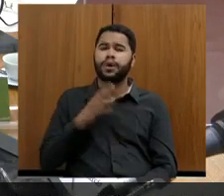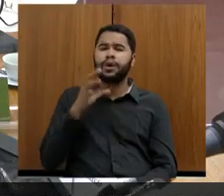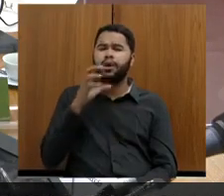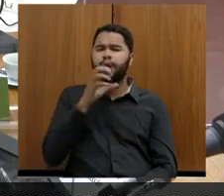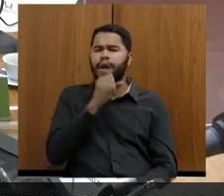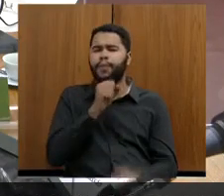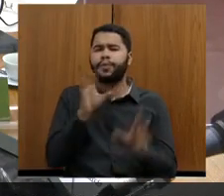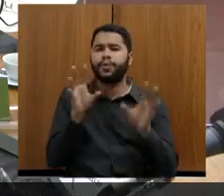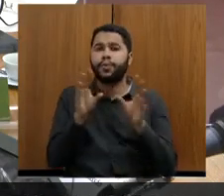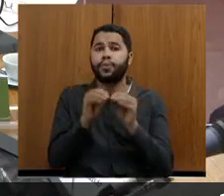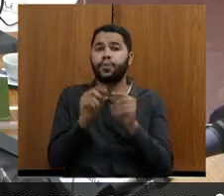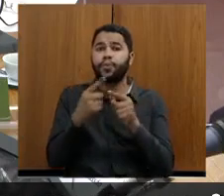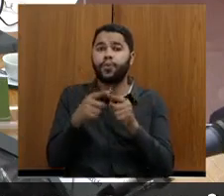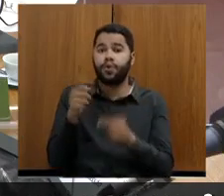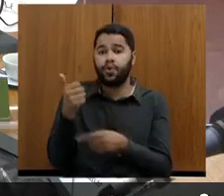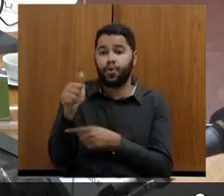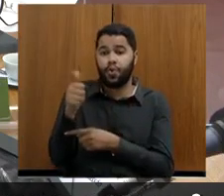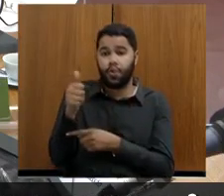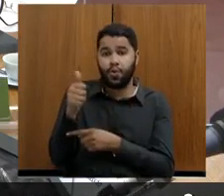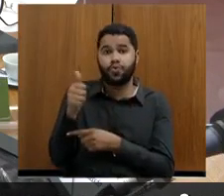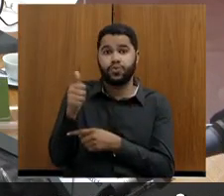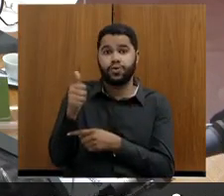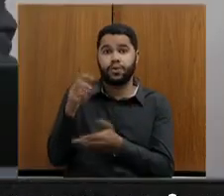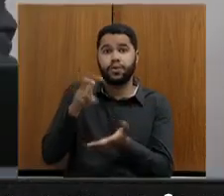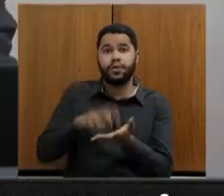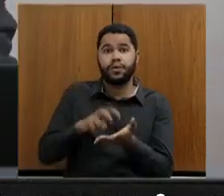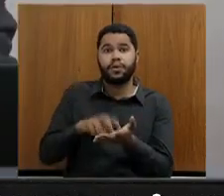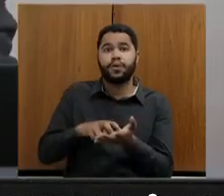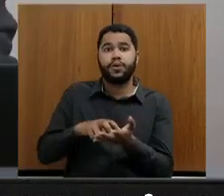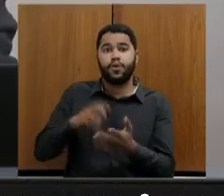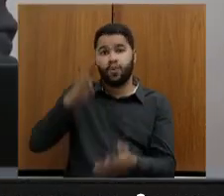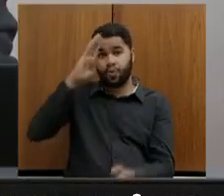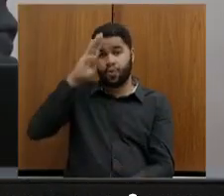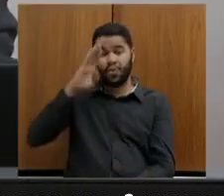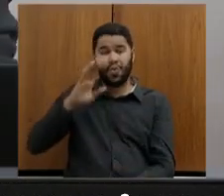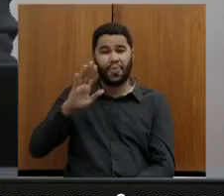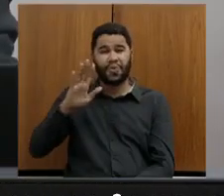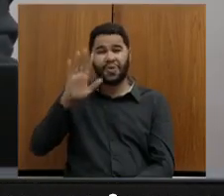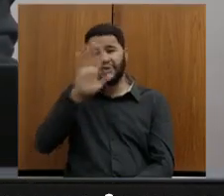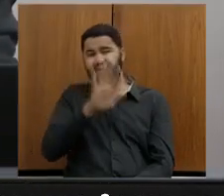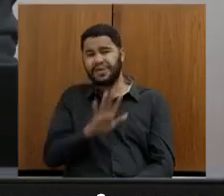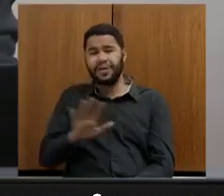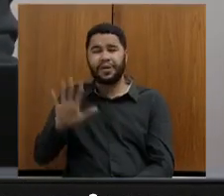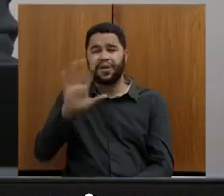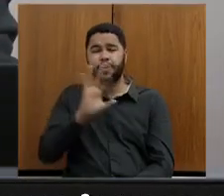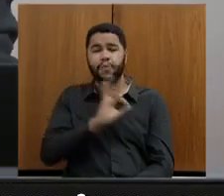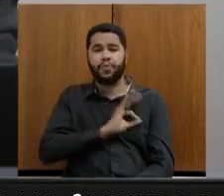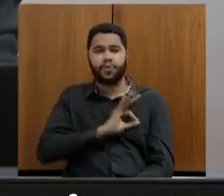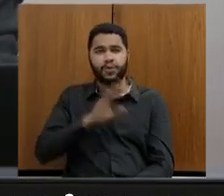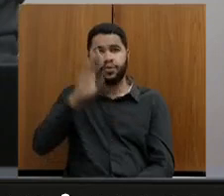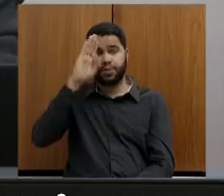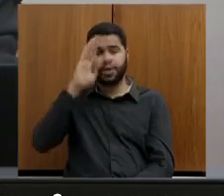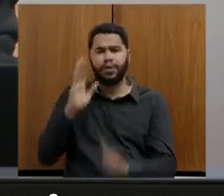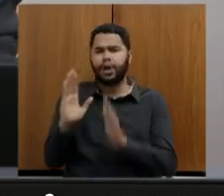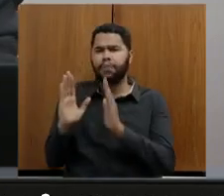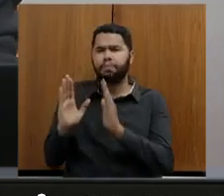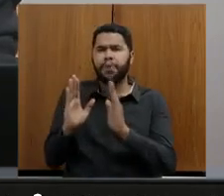breve porque às 11horas nós temos o comandante-geral da polícia militar e eu tô sendo disciplinado